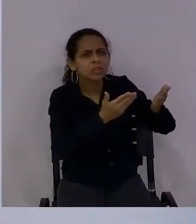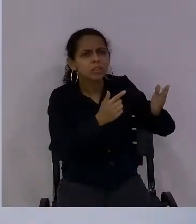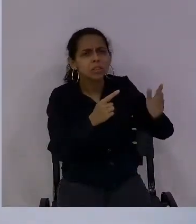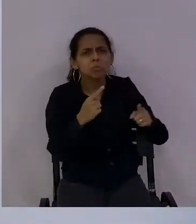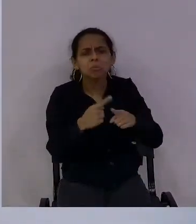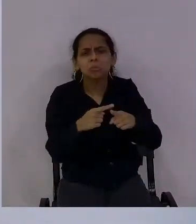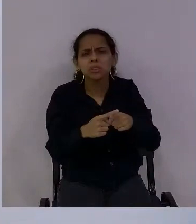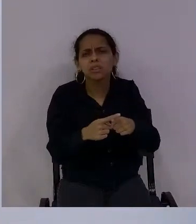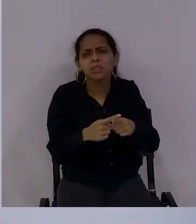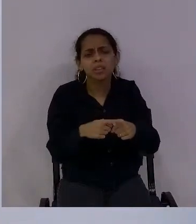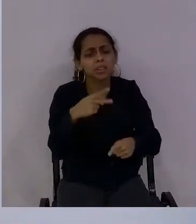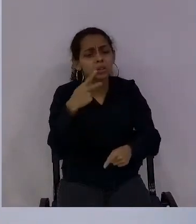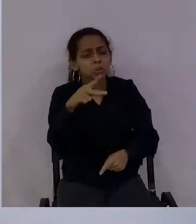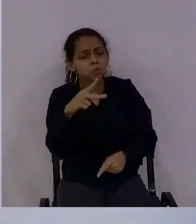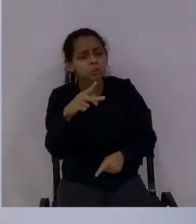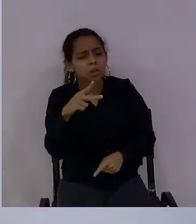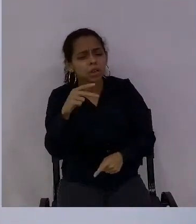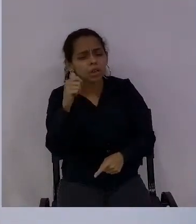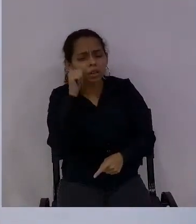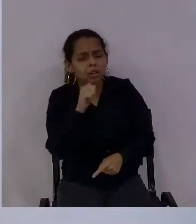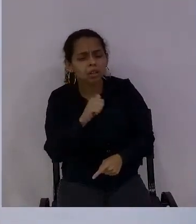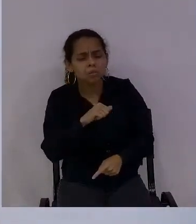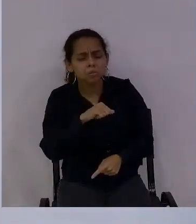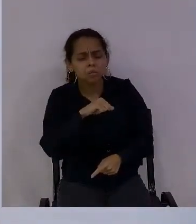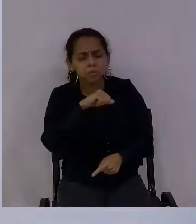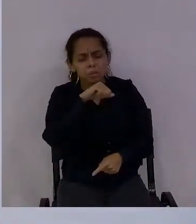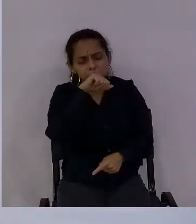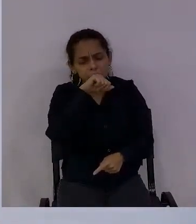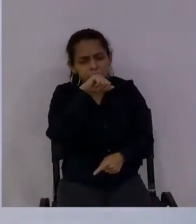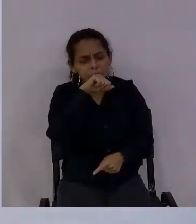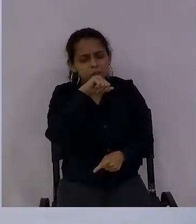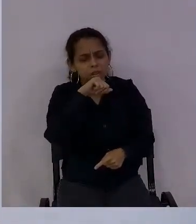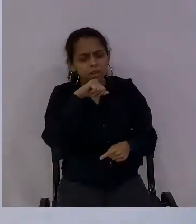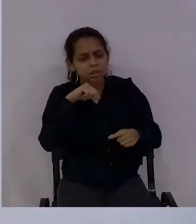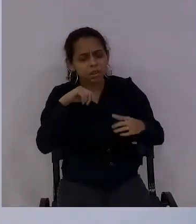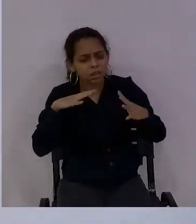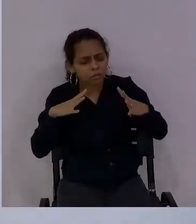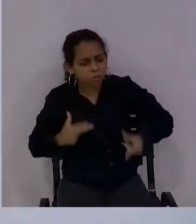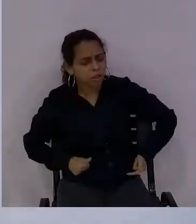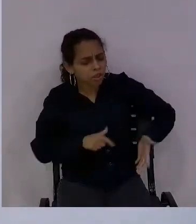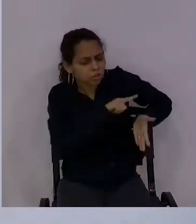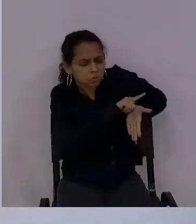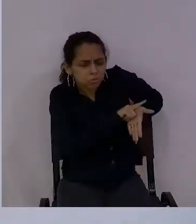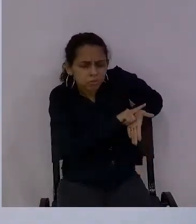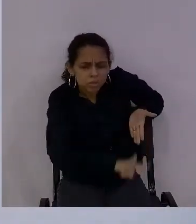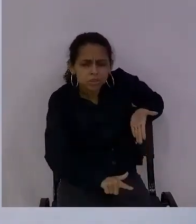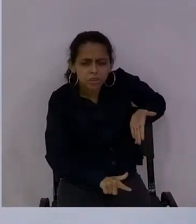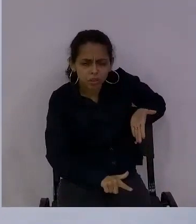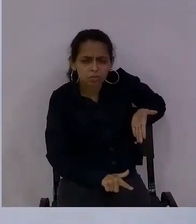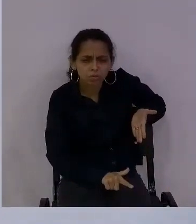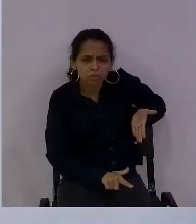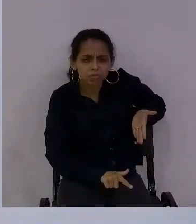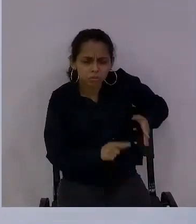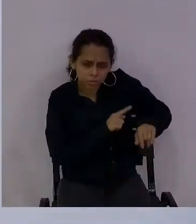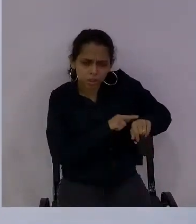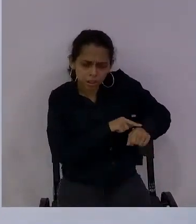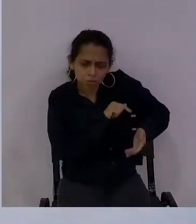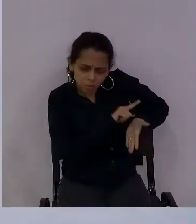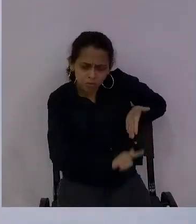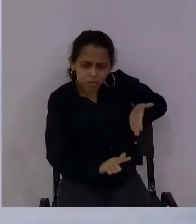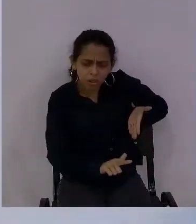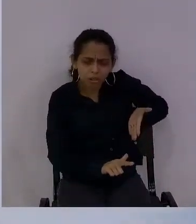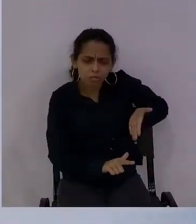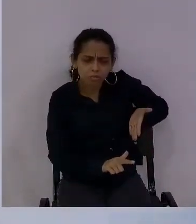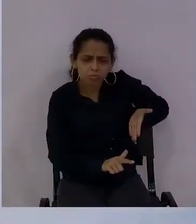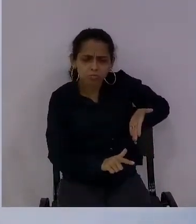sua mãe fez a purificação tanto dela como também dele? Quando nós lemos o